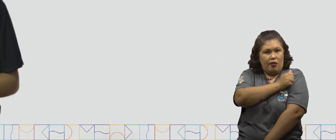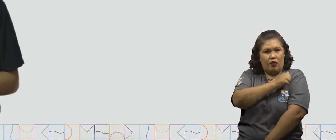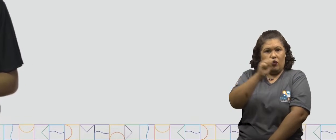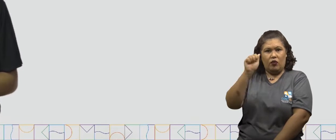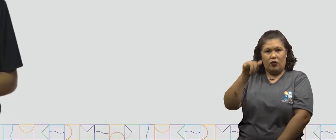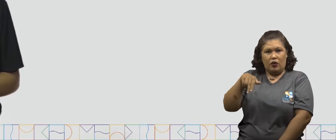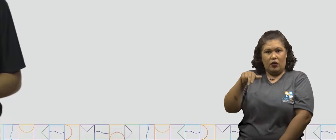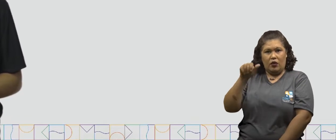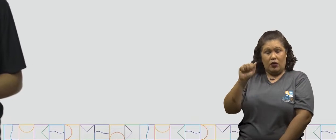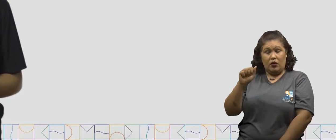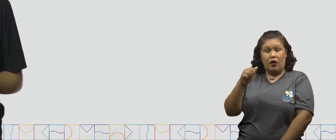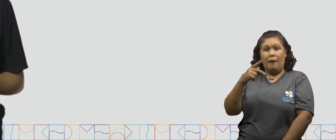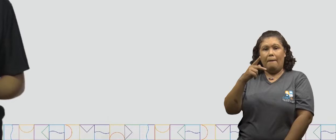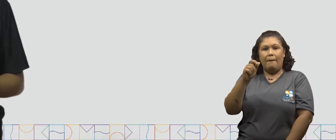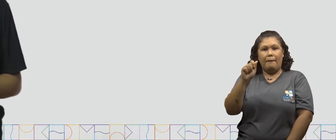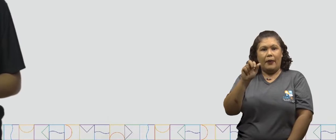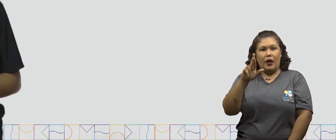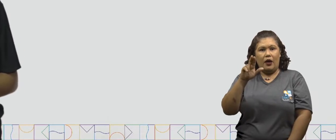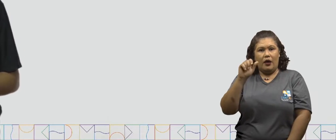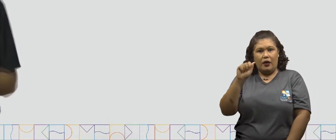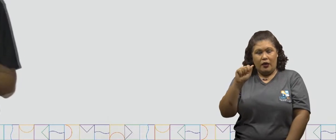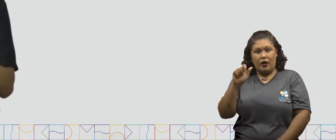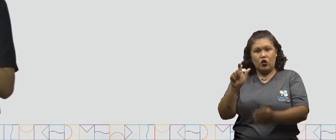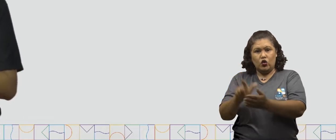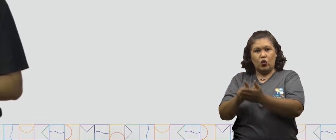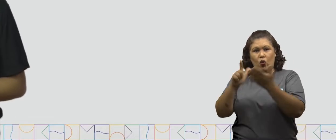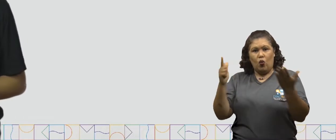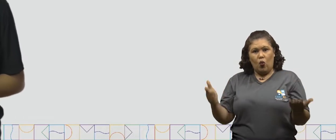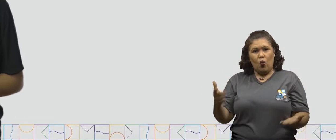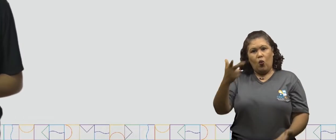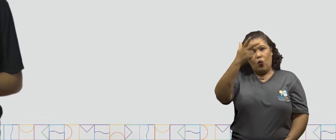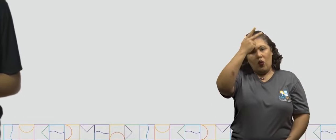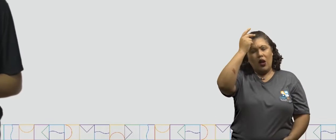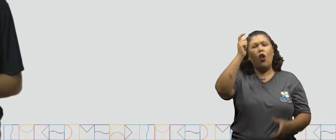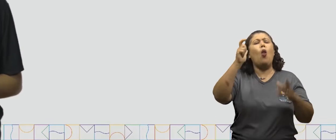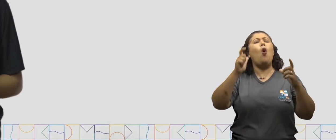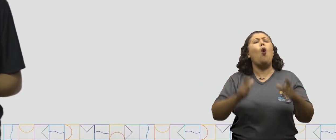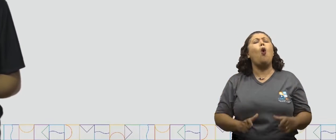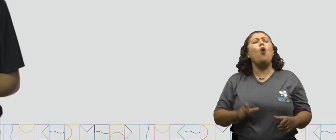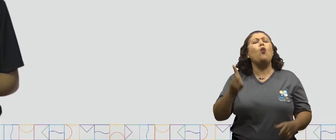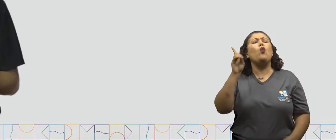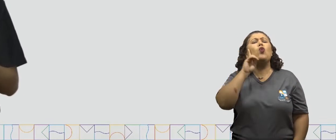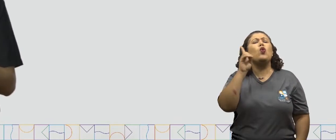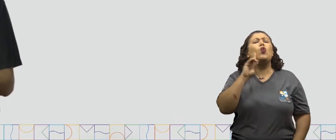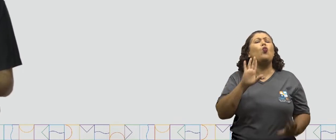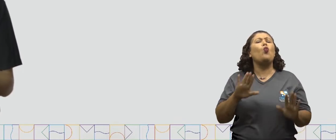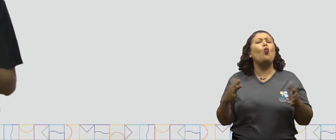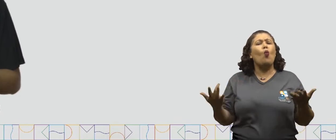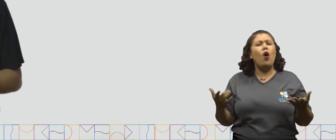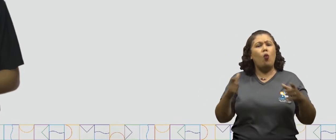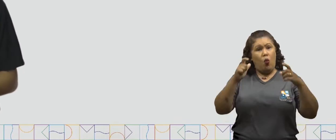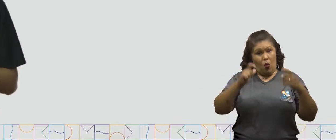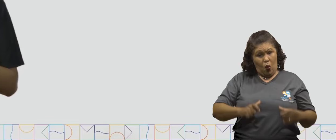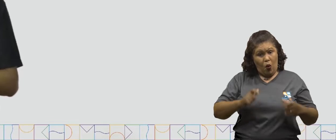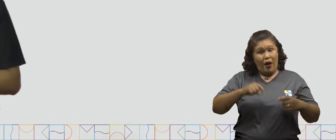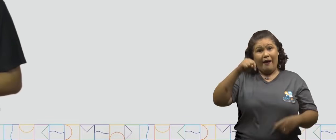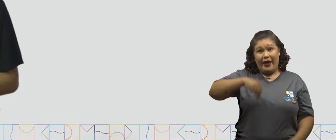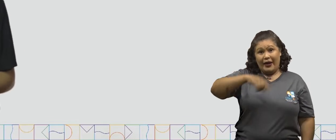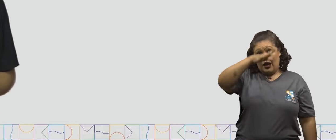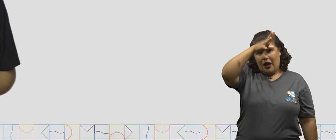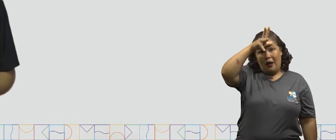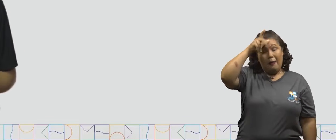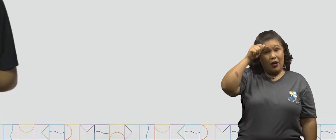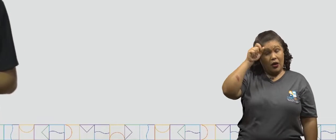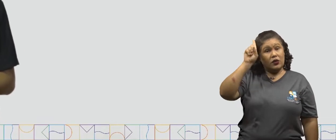Maria Ipiranga para jornal adicional. Qual será o local e a data? Bom, o local colocaremos